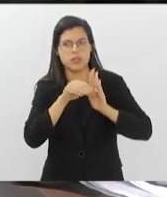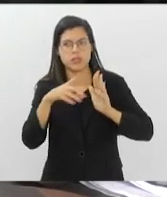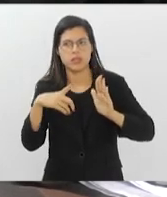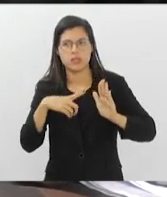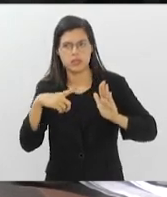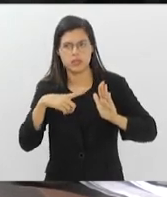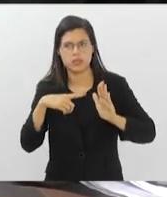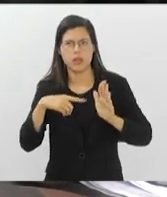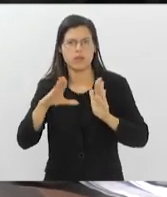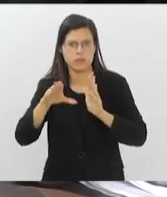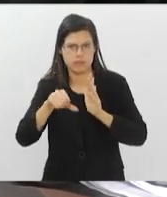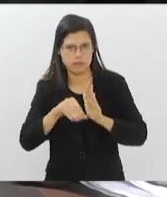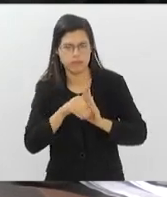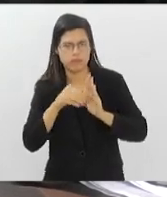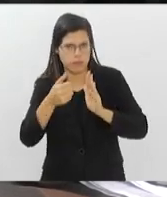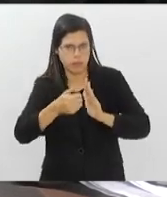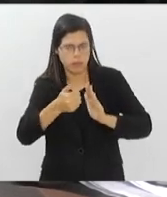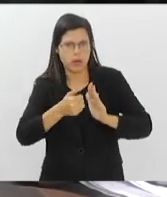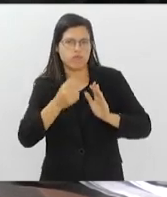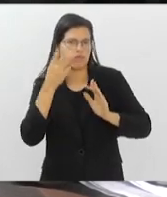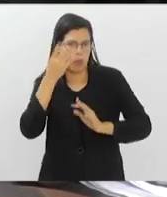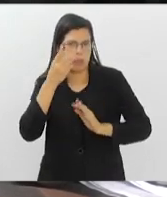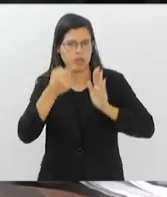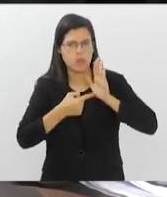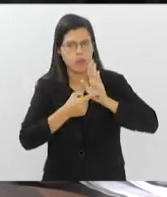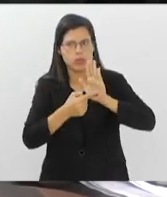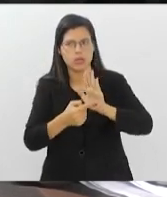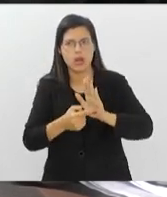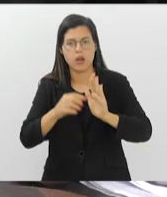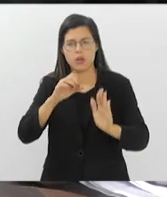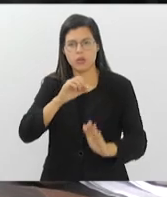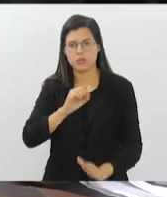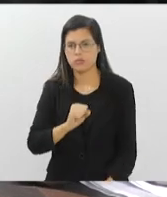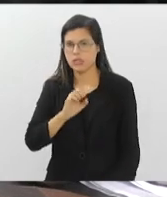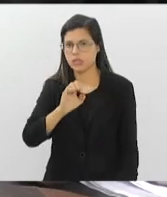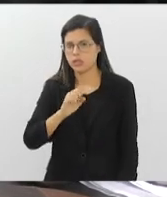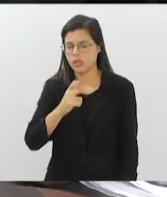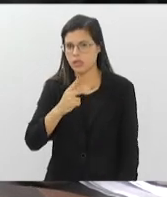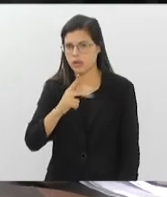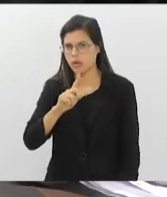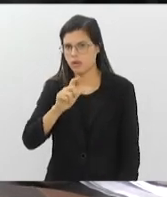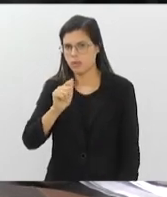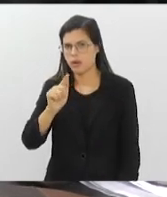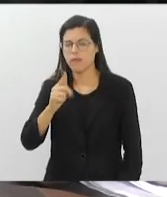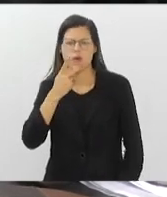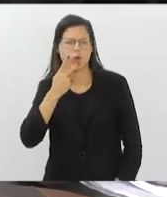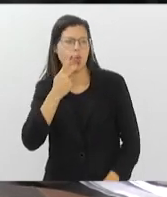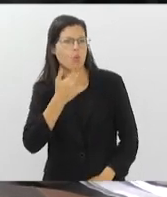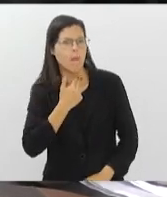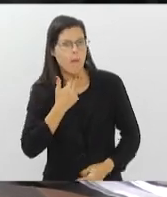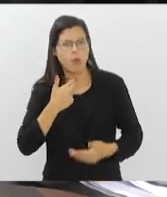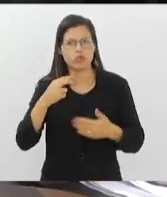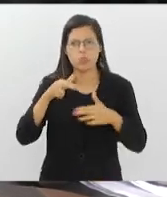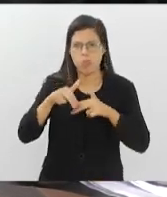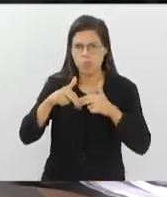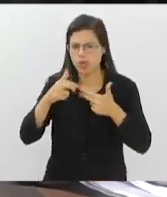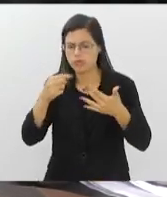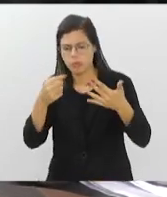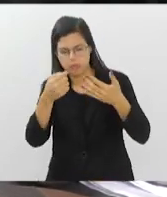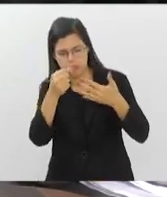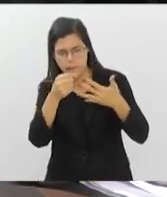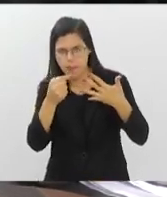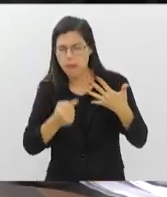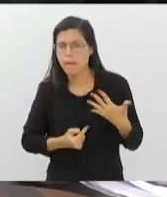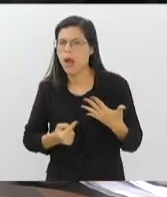emendas, os deputados apresentaram. Aí o CEPLAG falou: olha, essa não pode por isso, por isso. Então a gente consertou e mandou